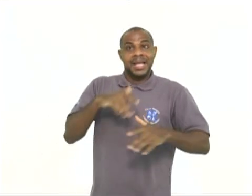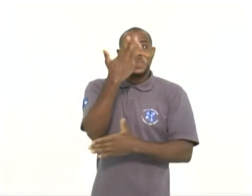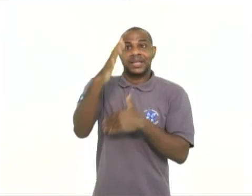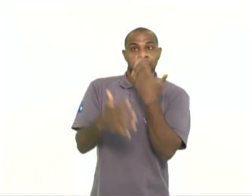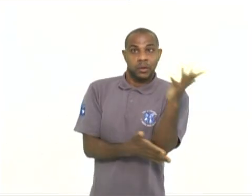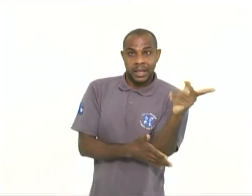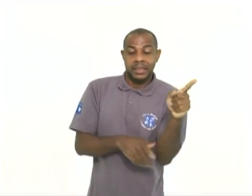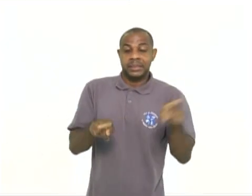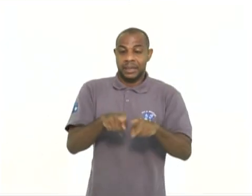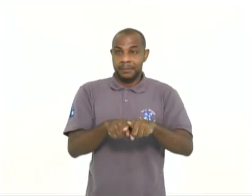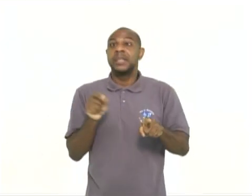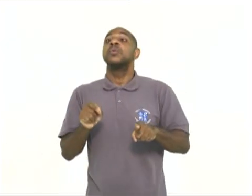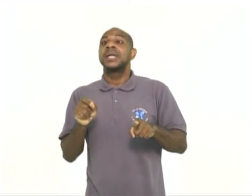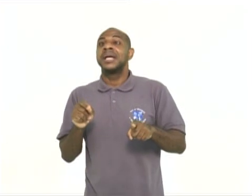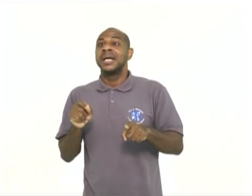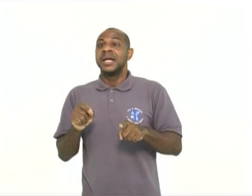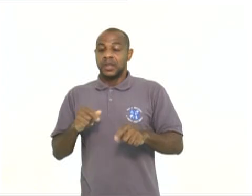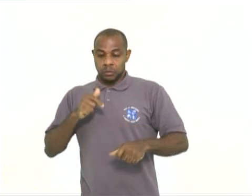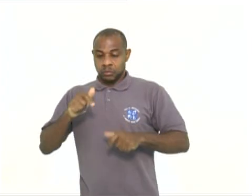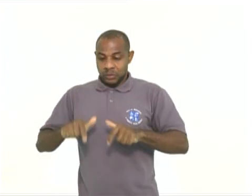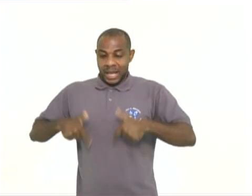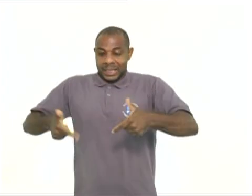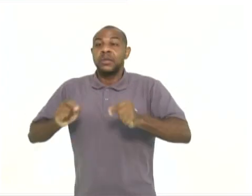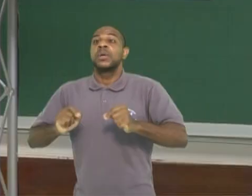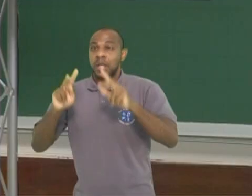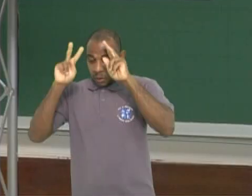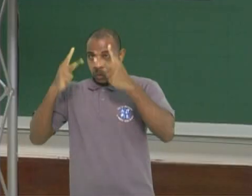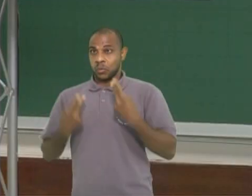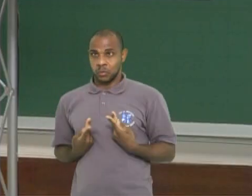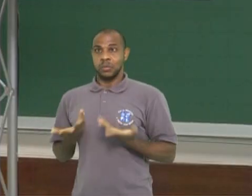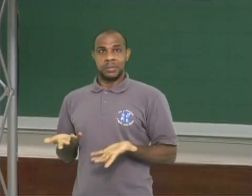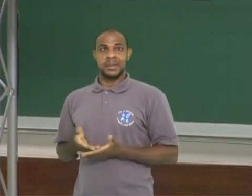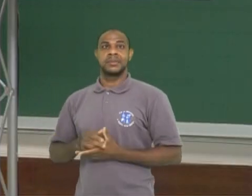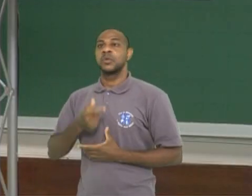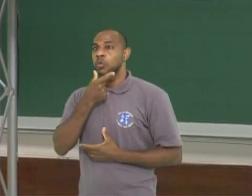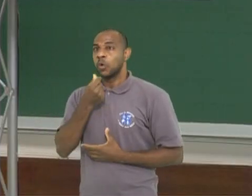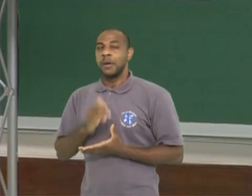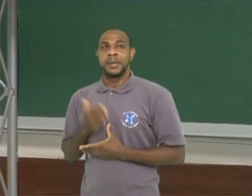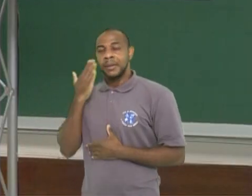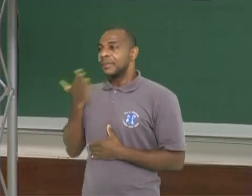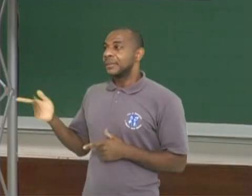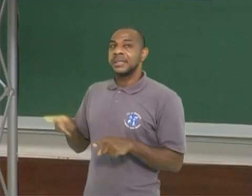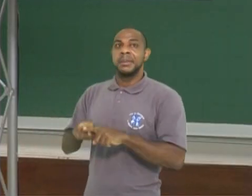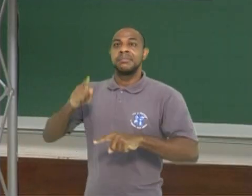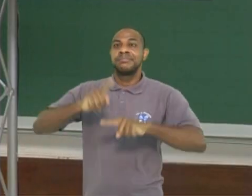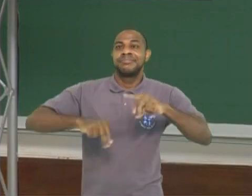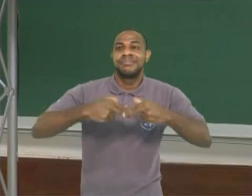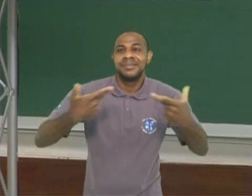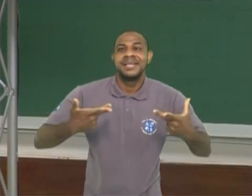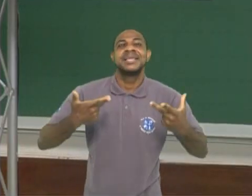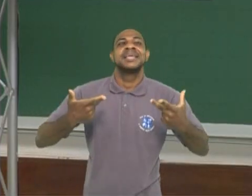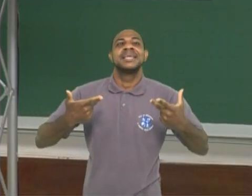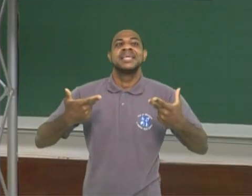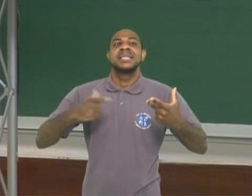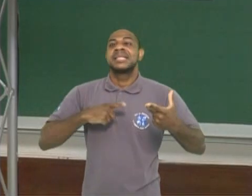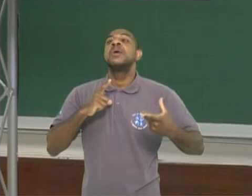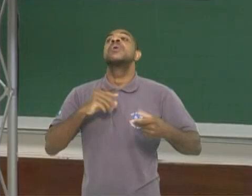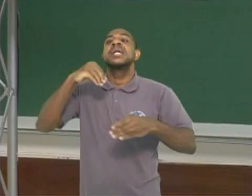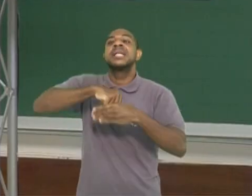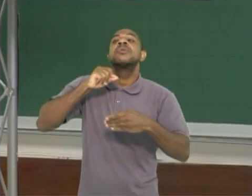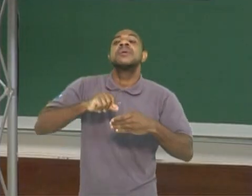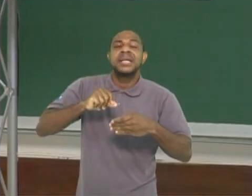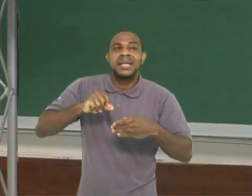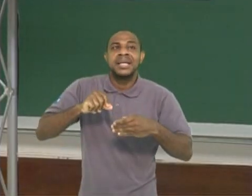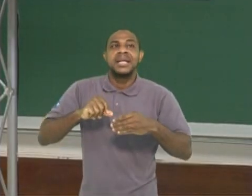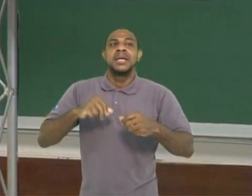das ações do homem. E ele é composto por quem? Pelos elementos naturais, os elementos culturais